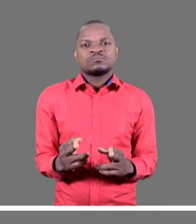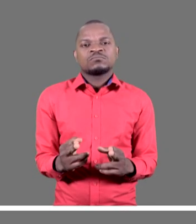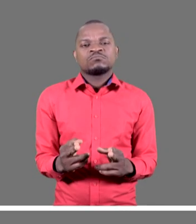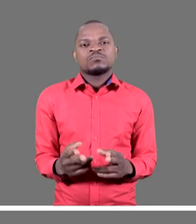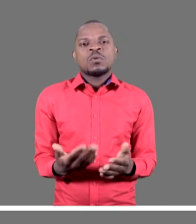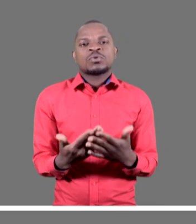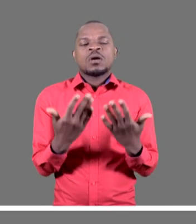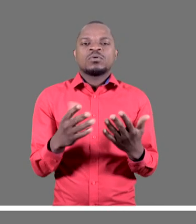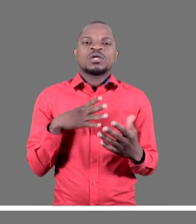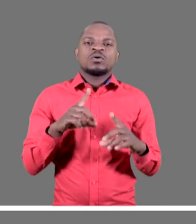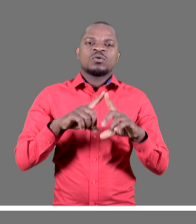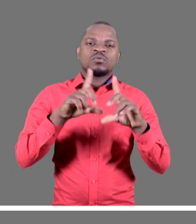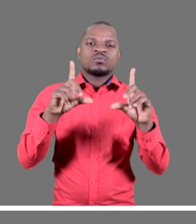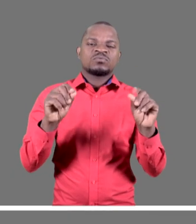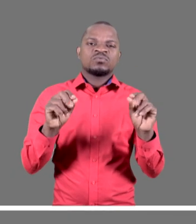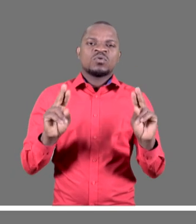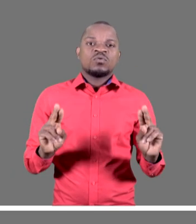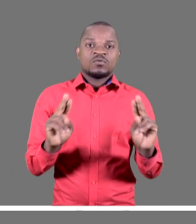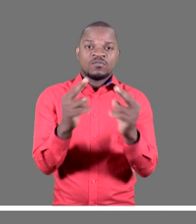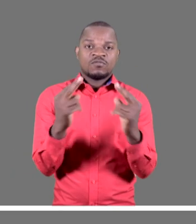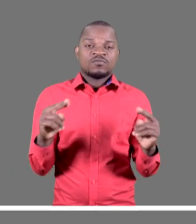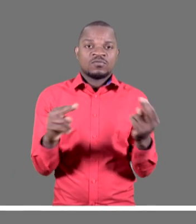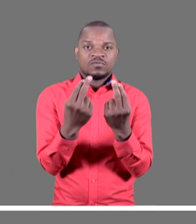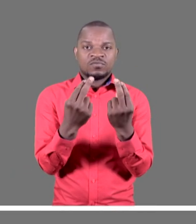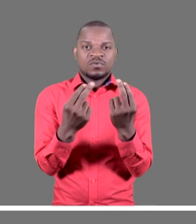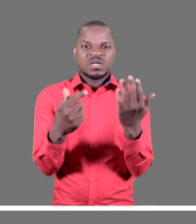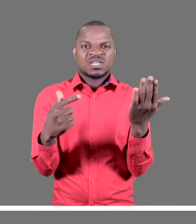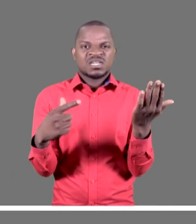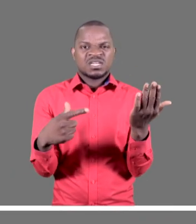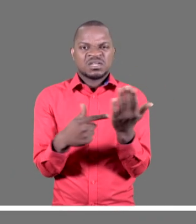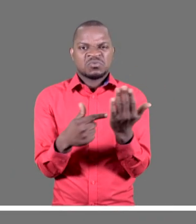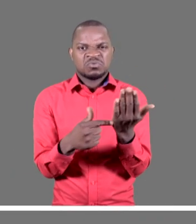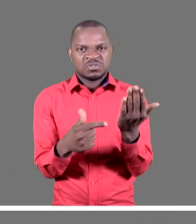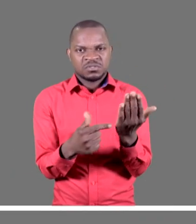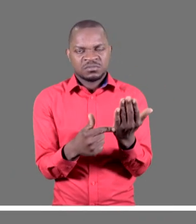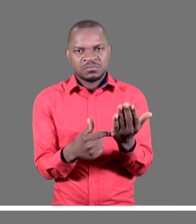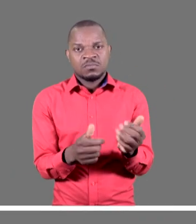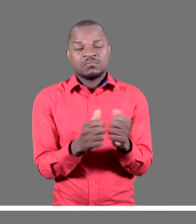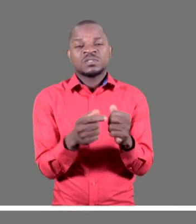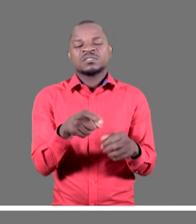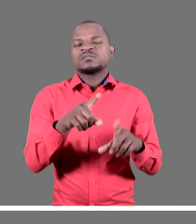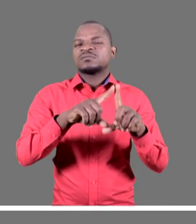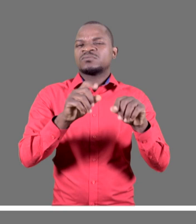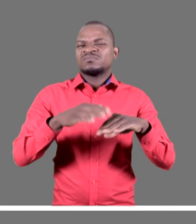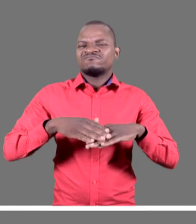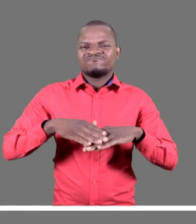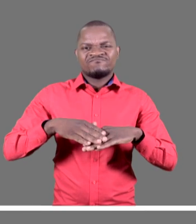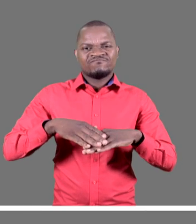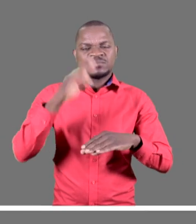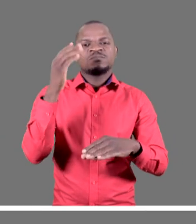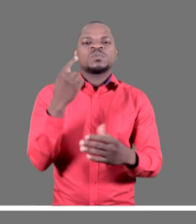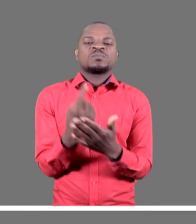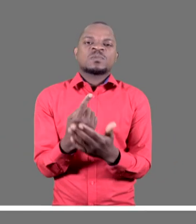falamos das novas tecnologias ou tecnologias assistivas. São produtos e serviços que podem